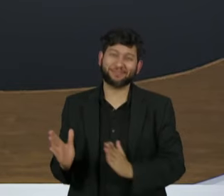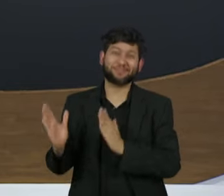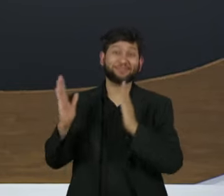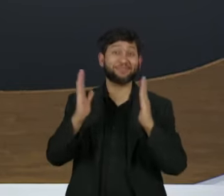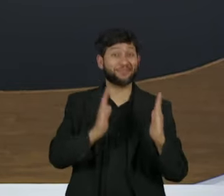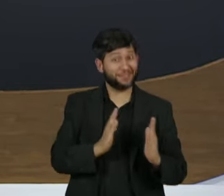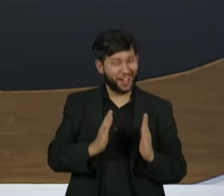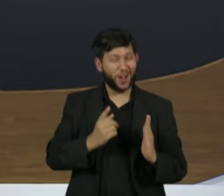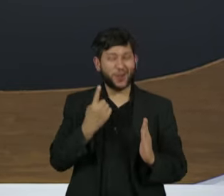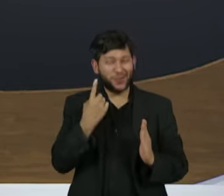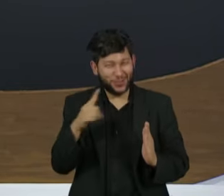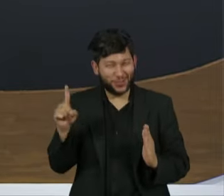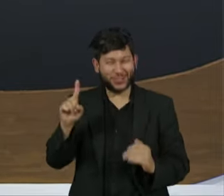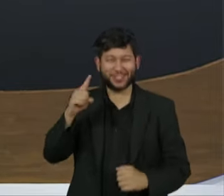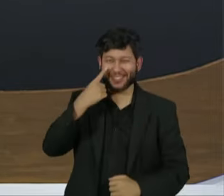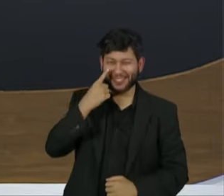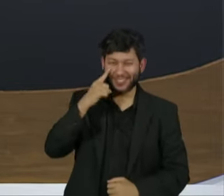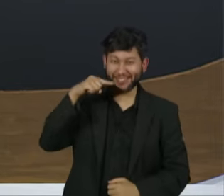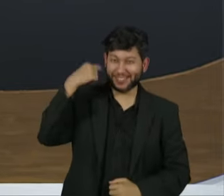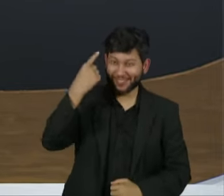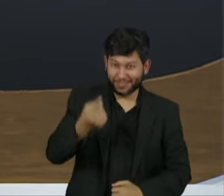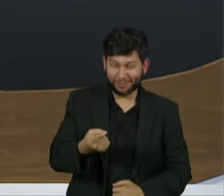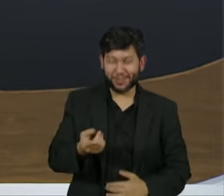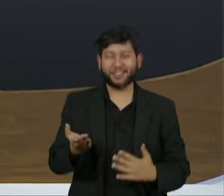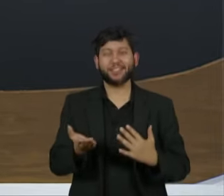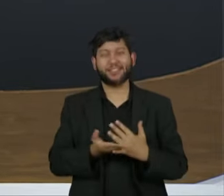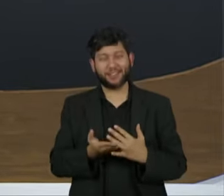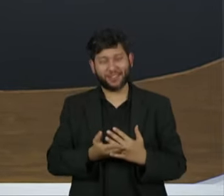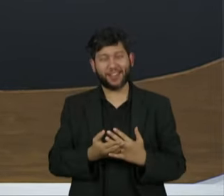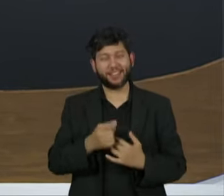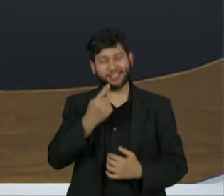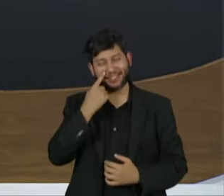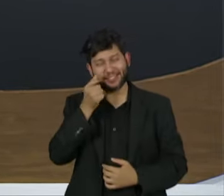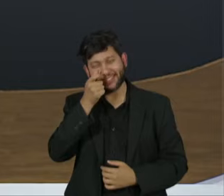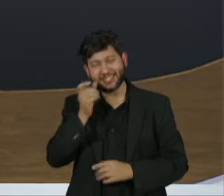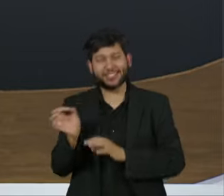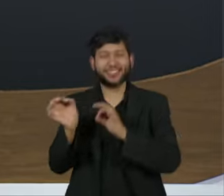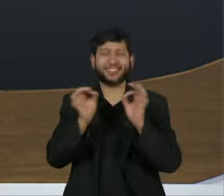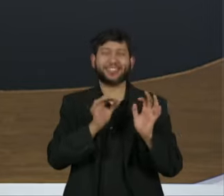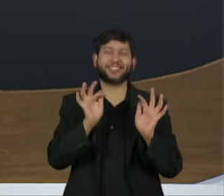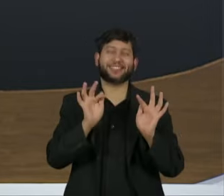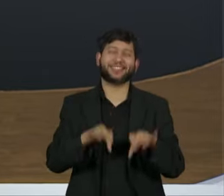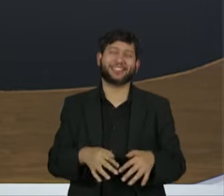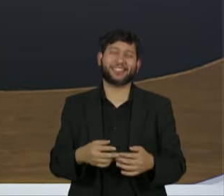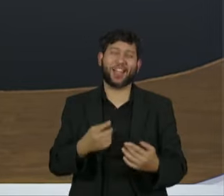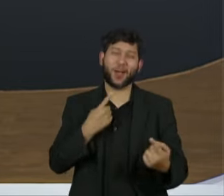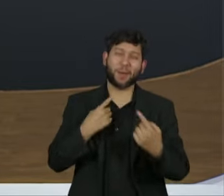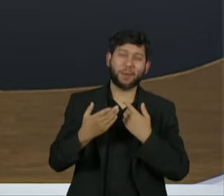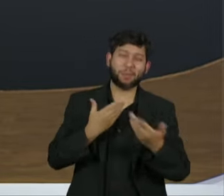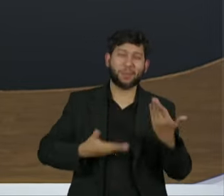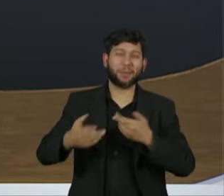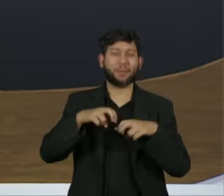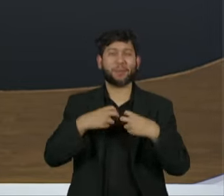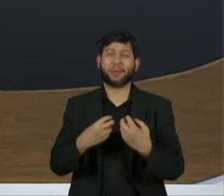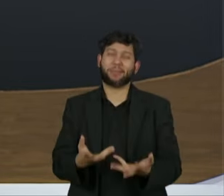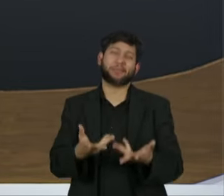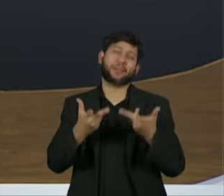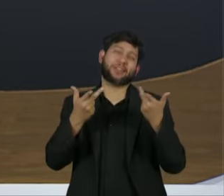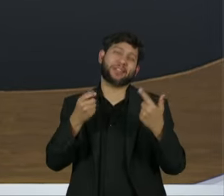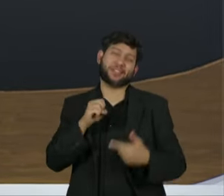penúltimo bloco do Roda Viva vai para o último intervalo e volta já já para o encerramento dessa conversa maravilhosa